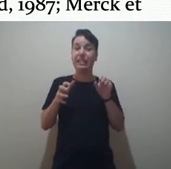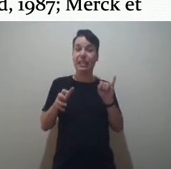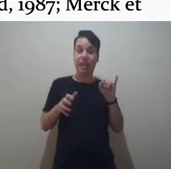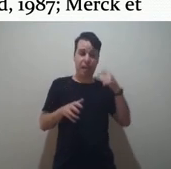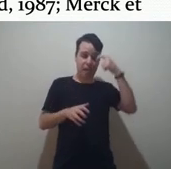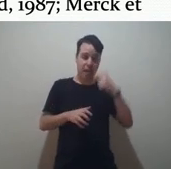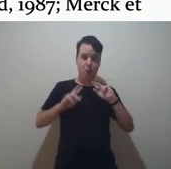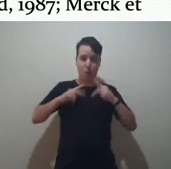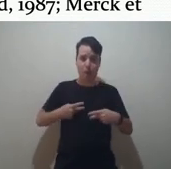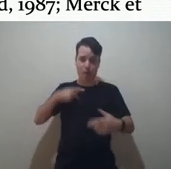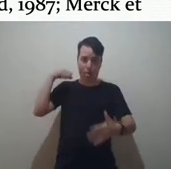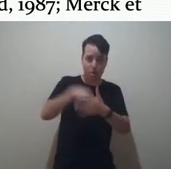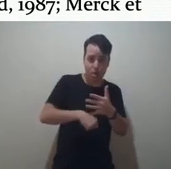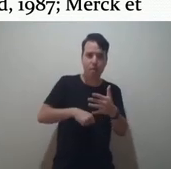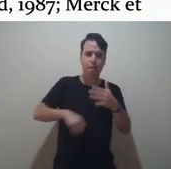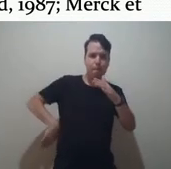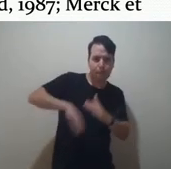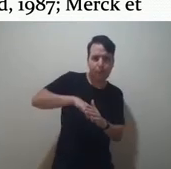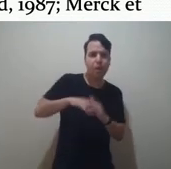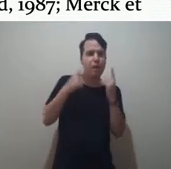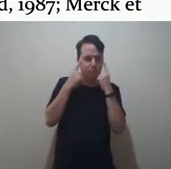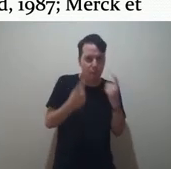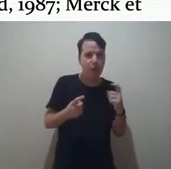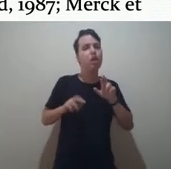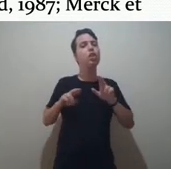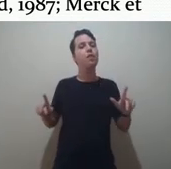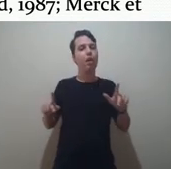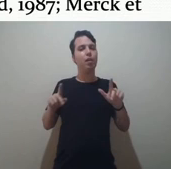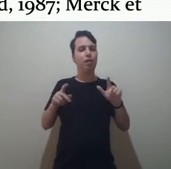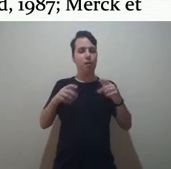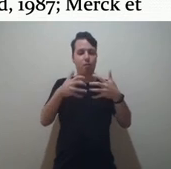costelas, elas podem ser bilaterais, né, porque a pessoa